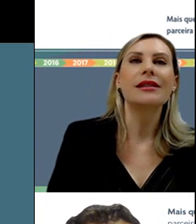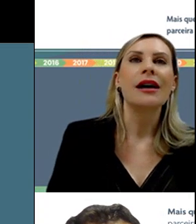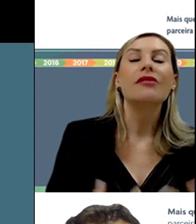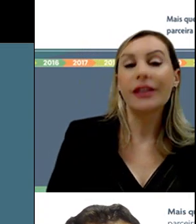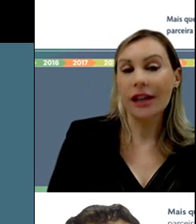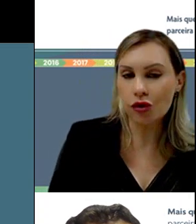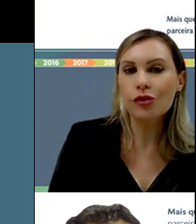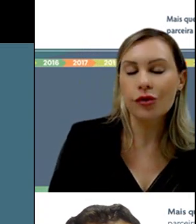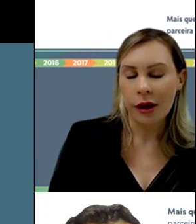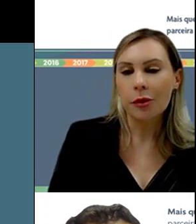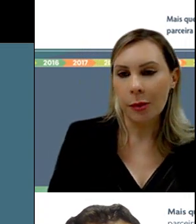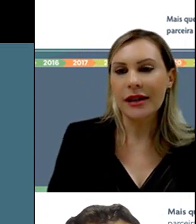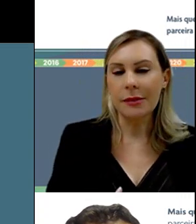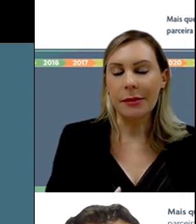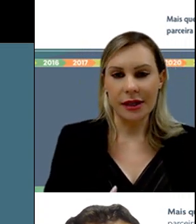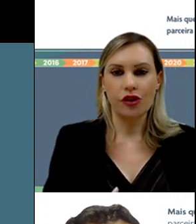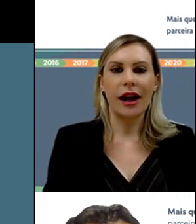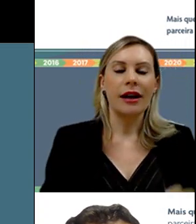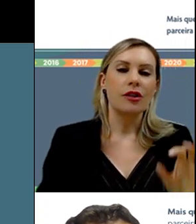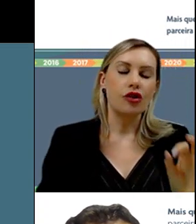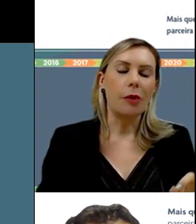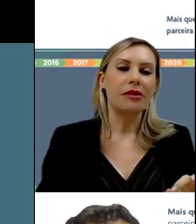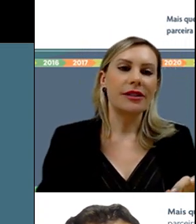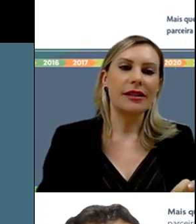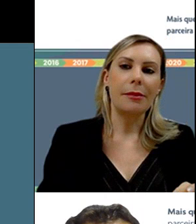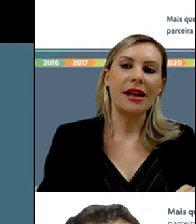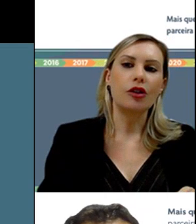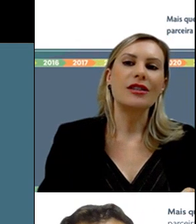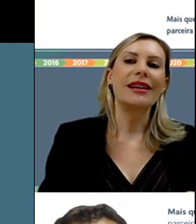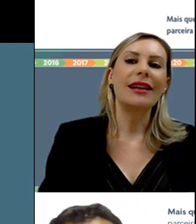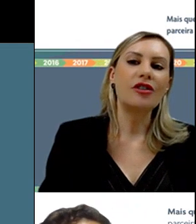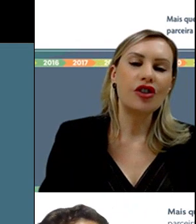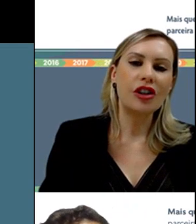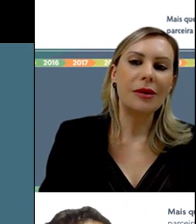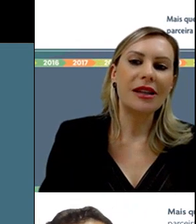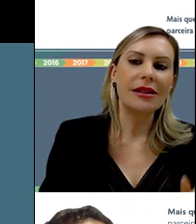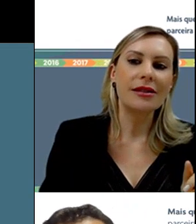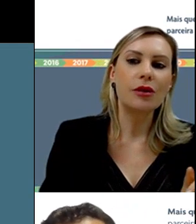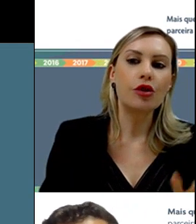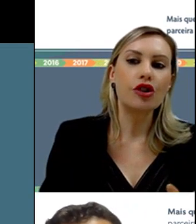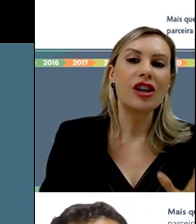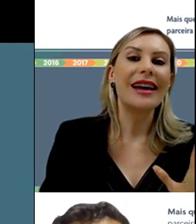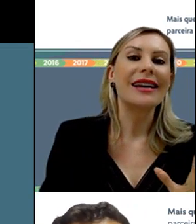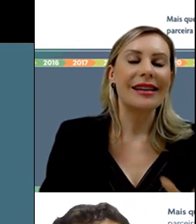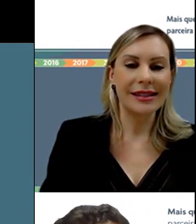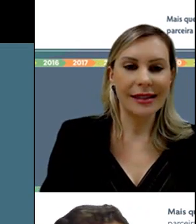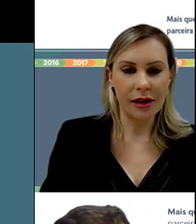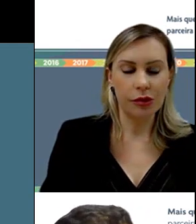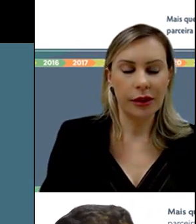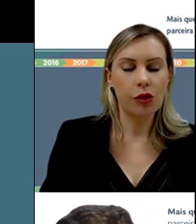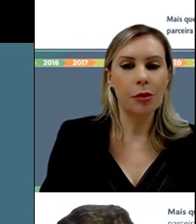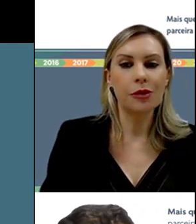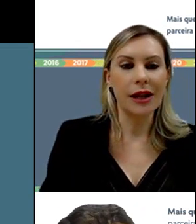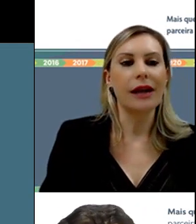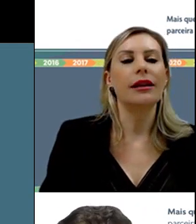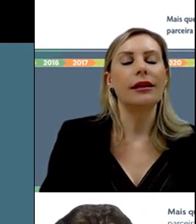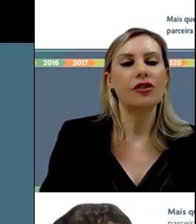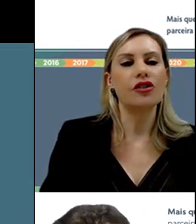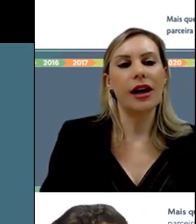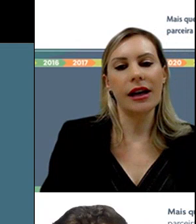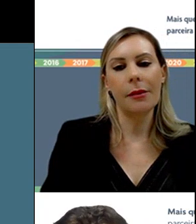que é mais vantajoso para o participante, tá? Só para vocês saberem, nossa taxa de administração hoje é 0, não